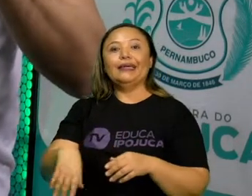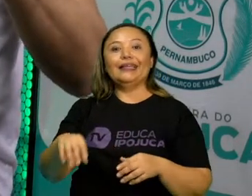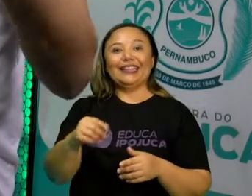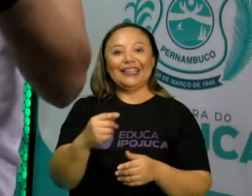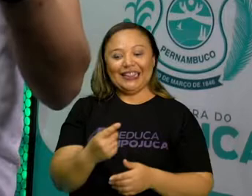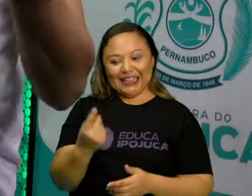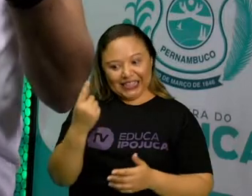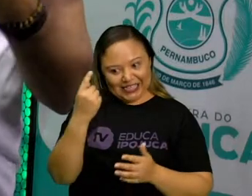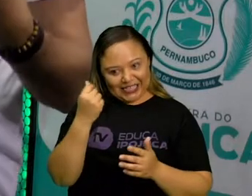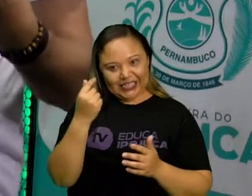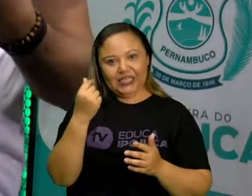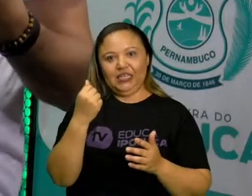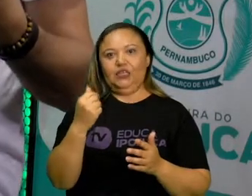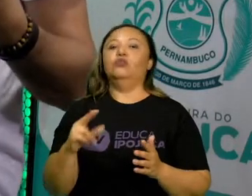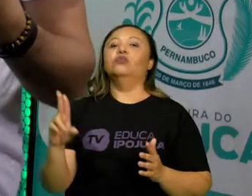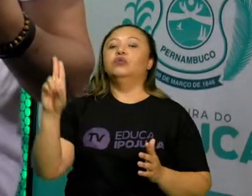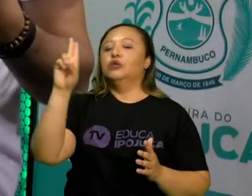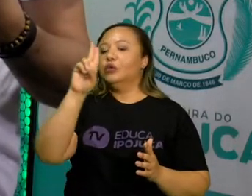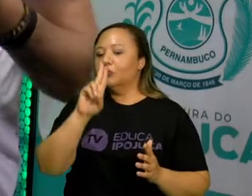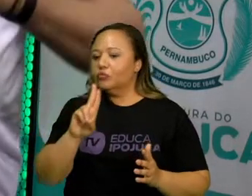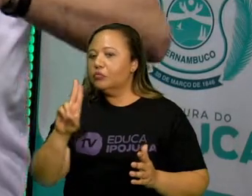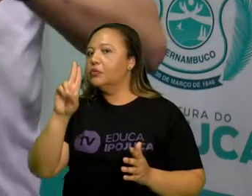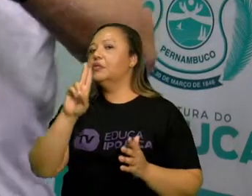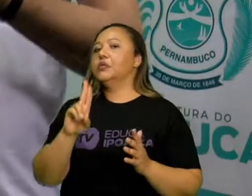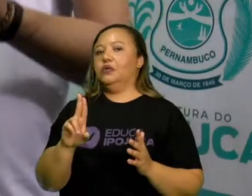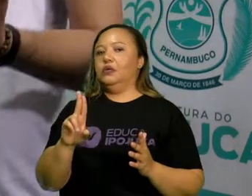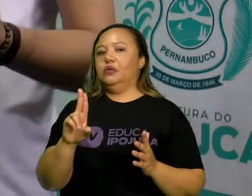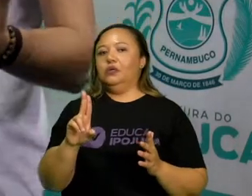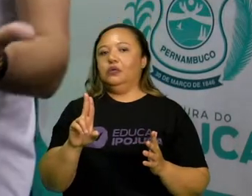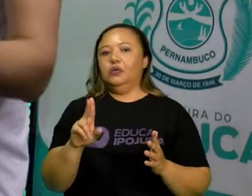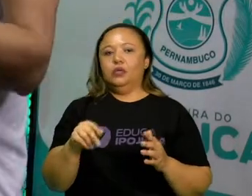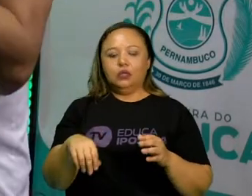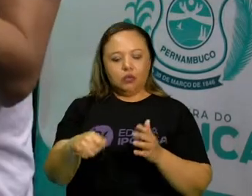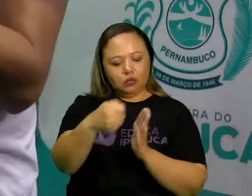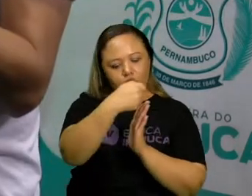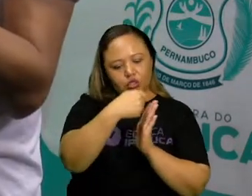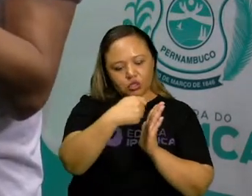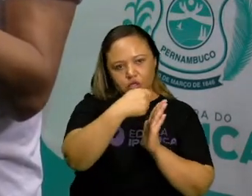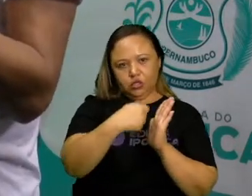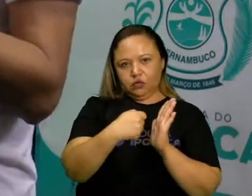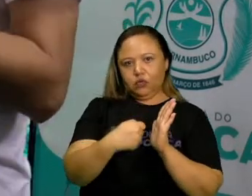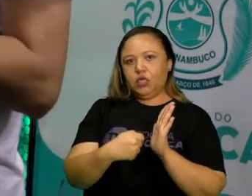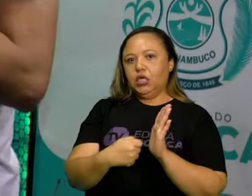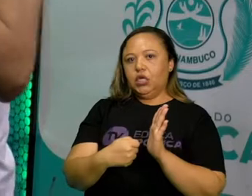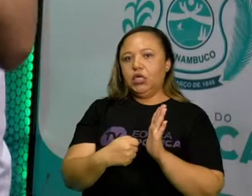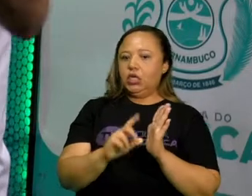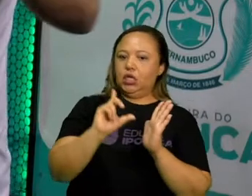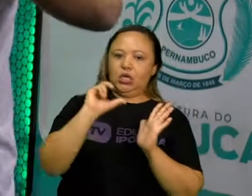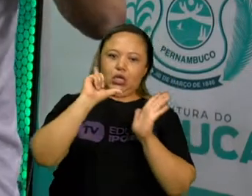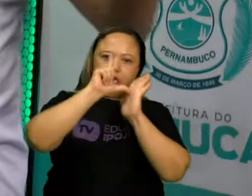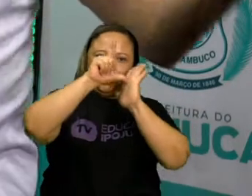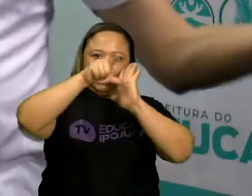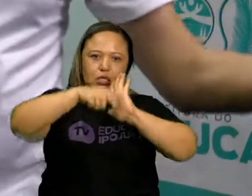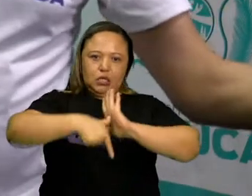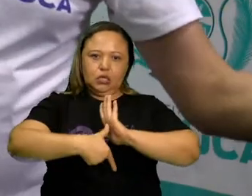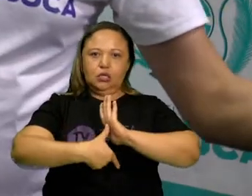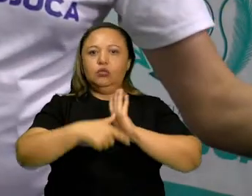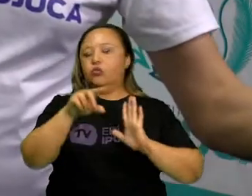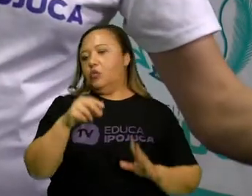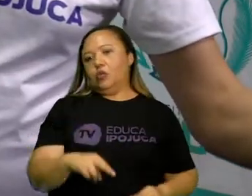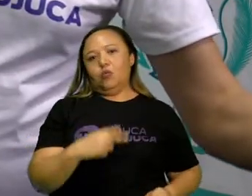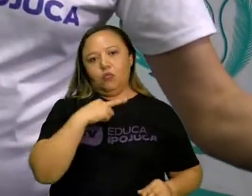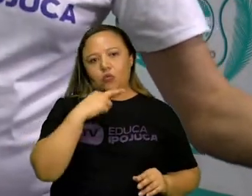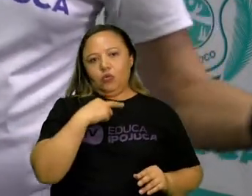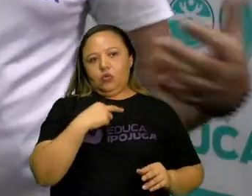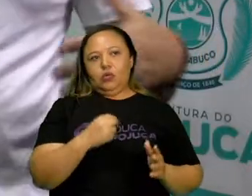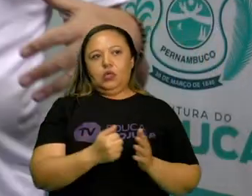dinheiro é uma coisa que a gente tem muito pouco né Então você escreve o projeto submete a um edital e com Cultura